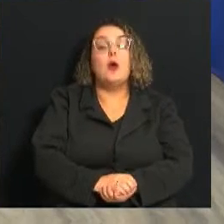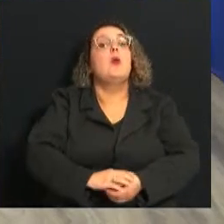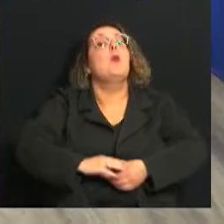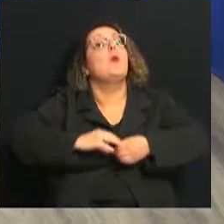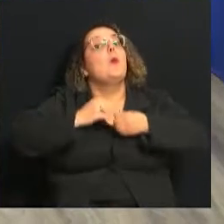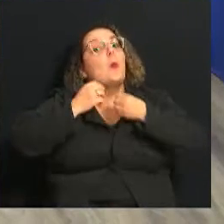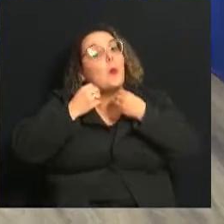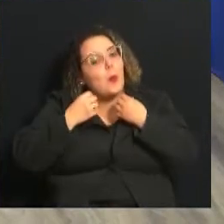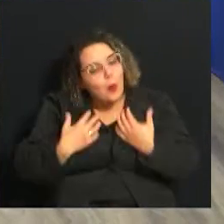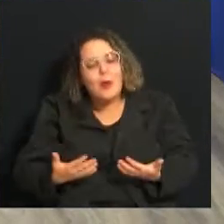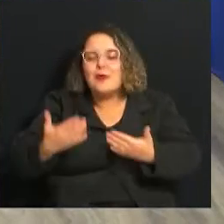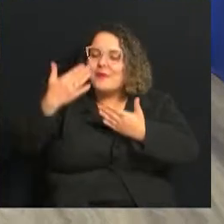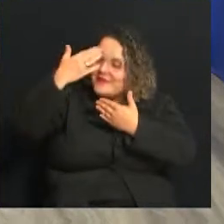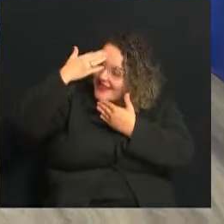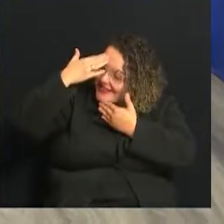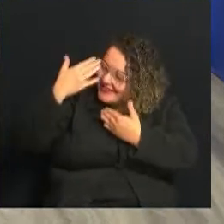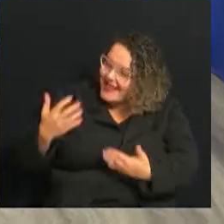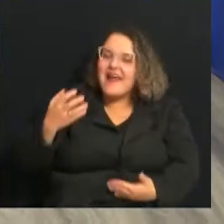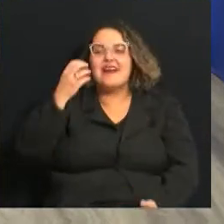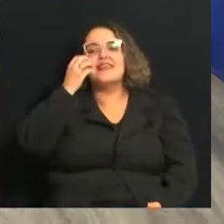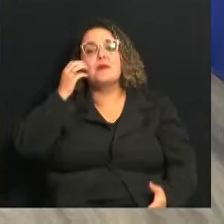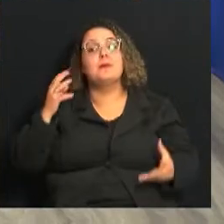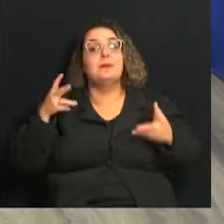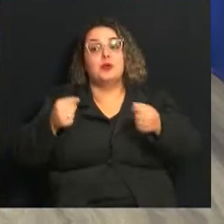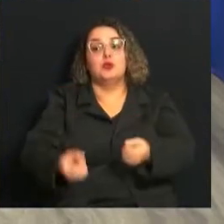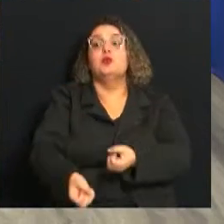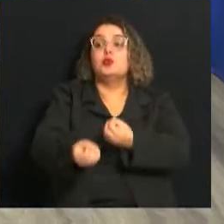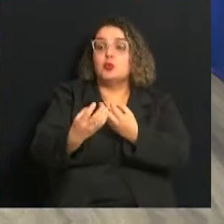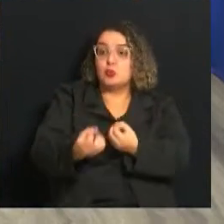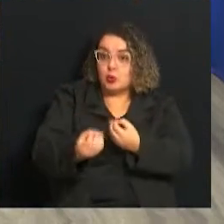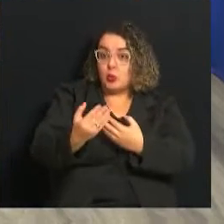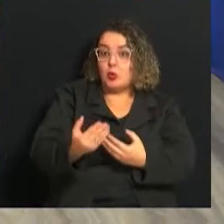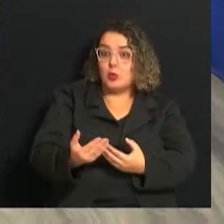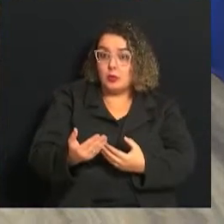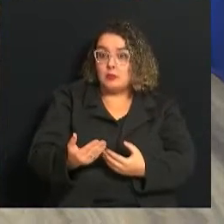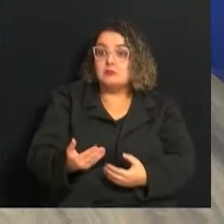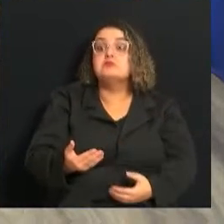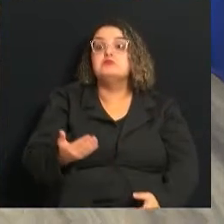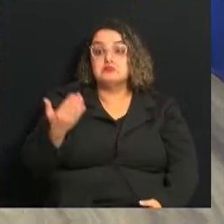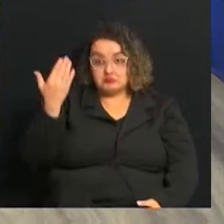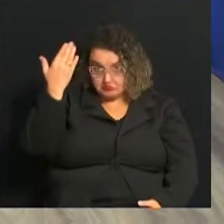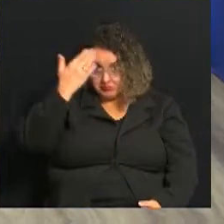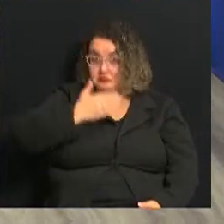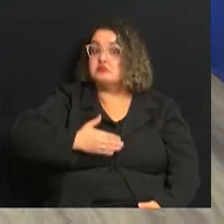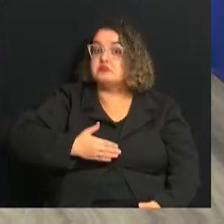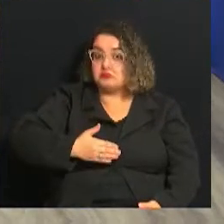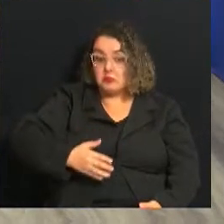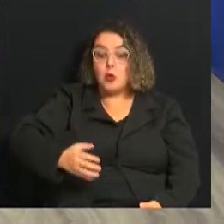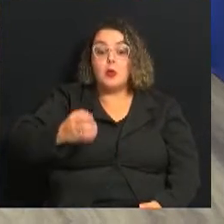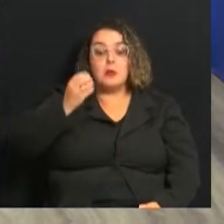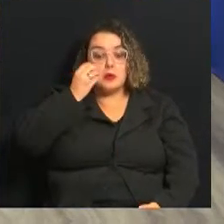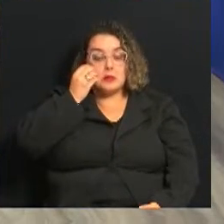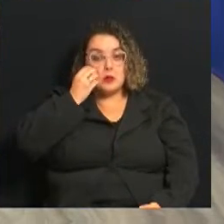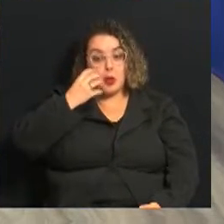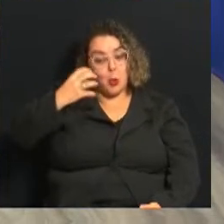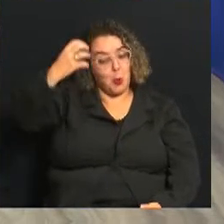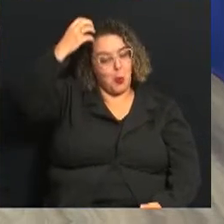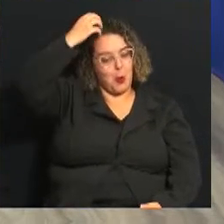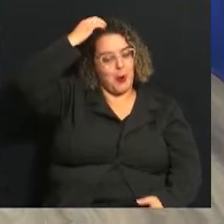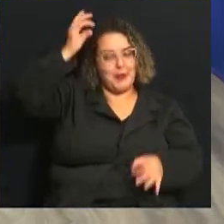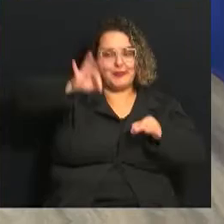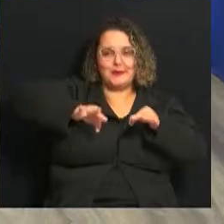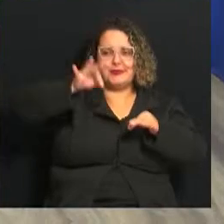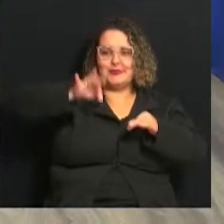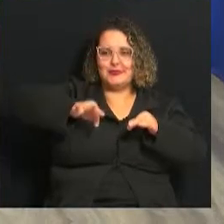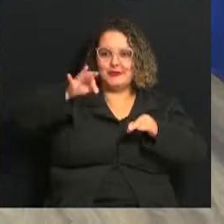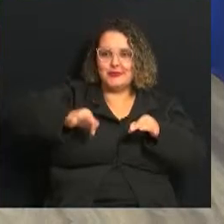Muitíssimo obrigado, André Aranha, por todas as informações. Comprovo aqui, viu? André é o rei do chá aqui na nossa redação. Todos os dias